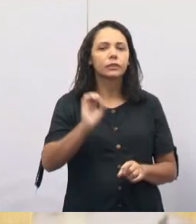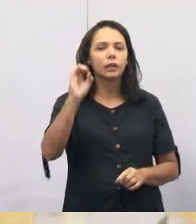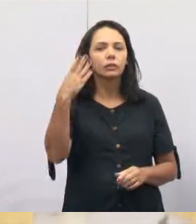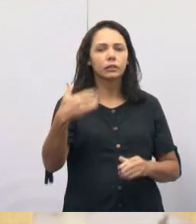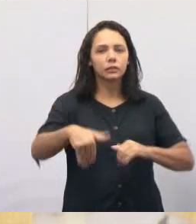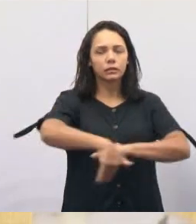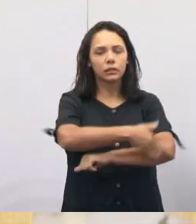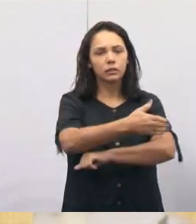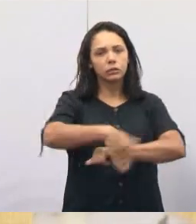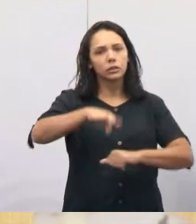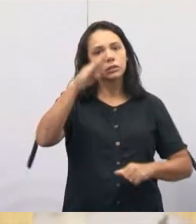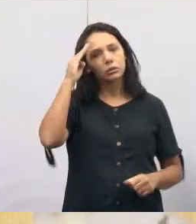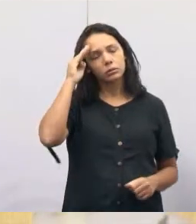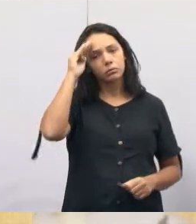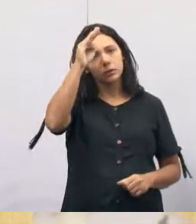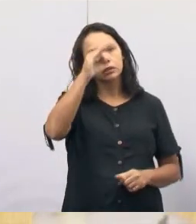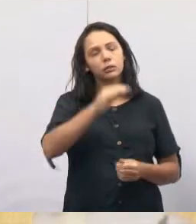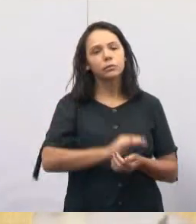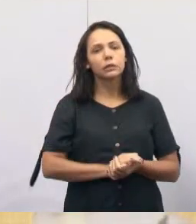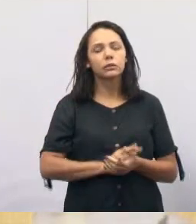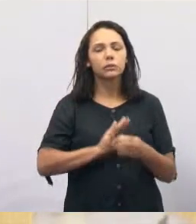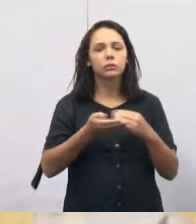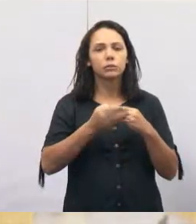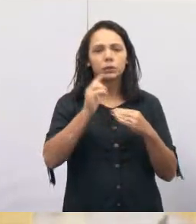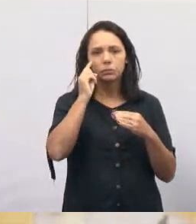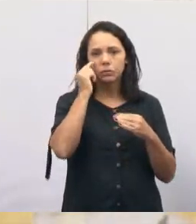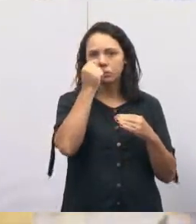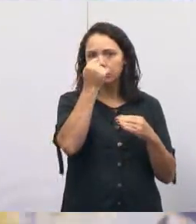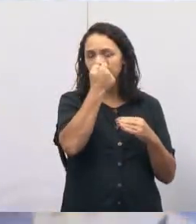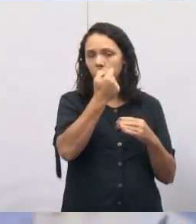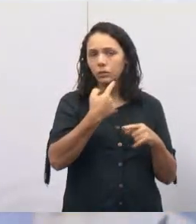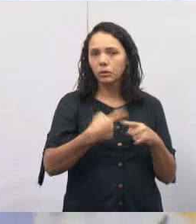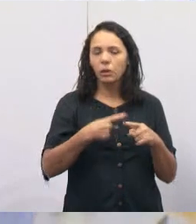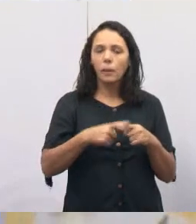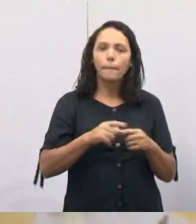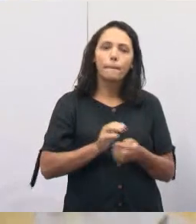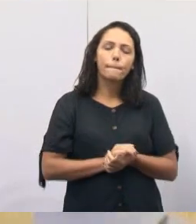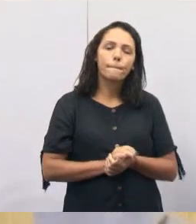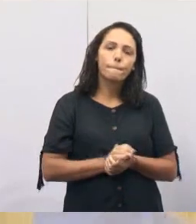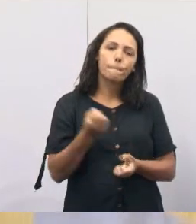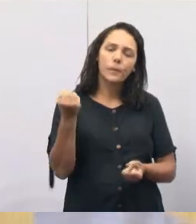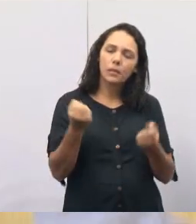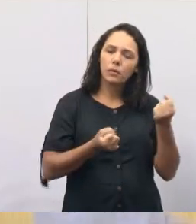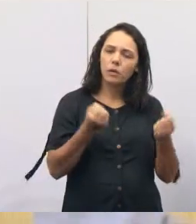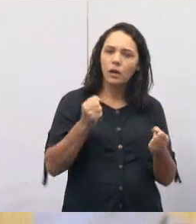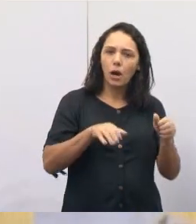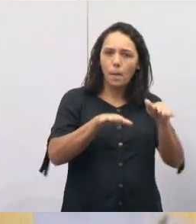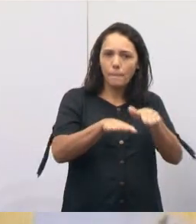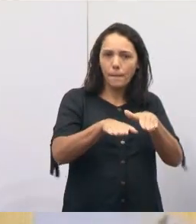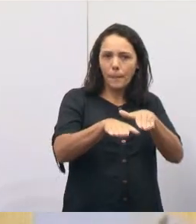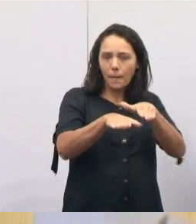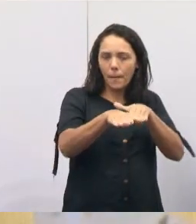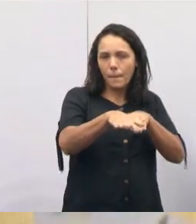ruas e avenida do Parque Meia Lua, onde o fluxo de veículos é muito